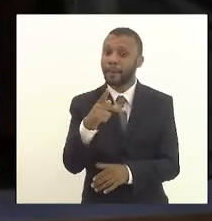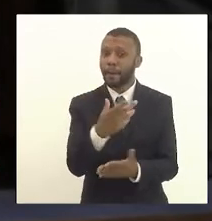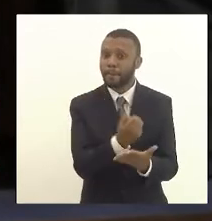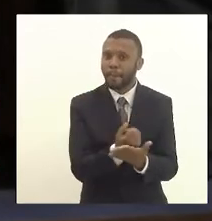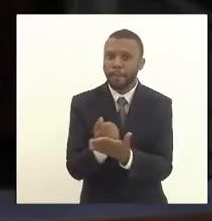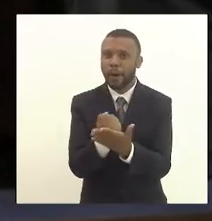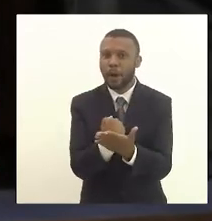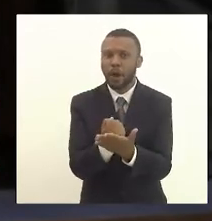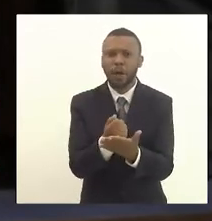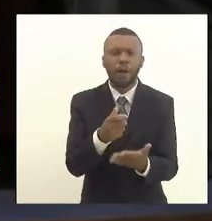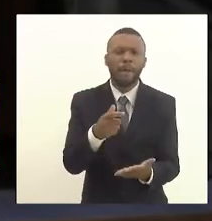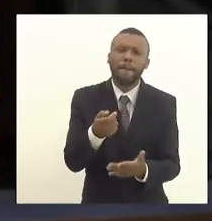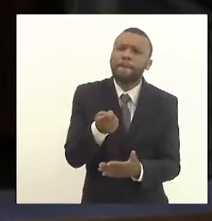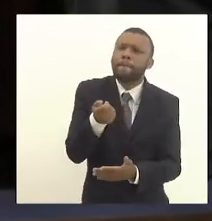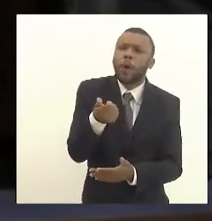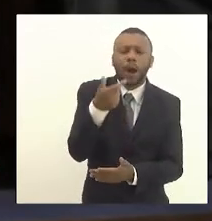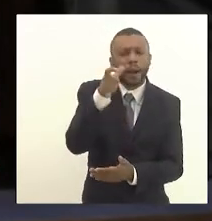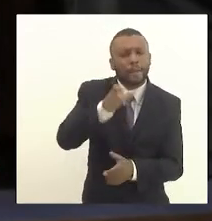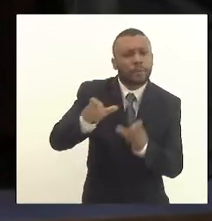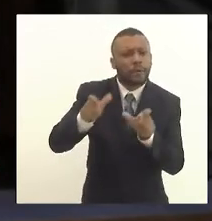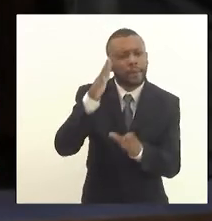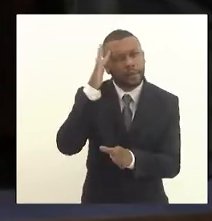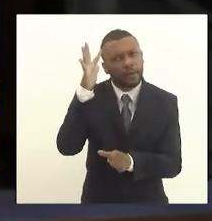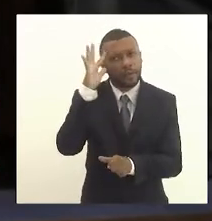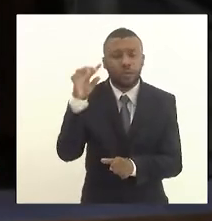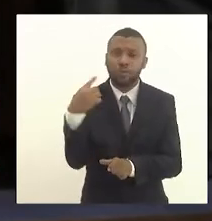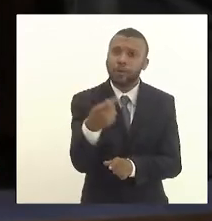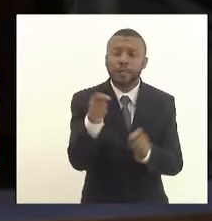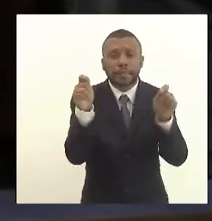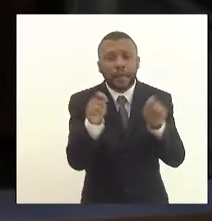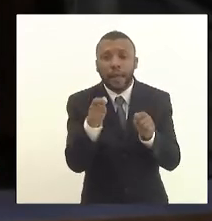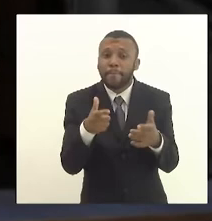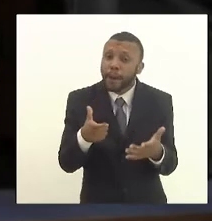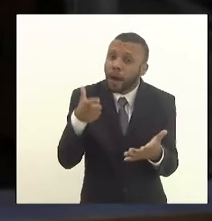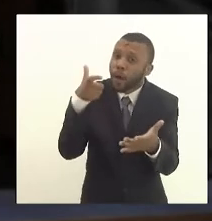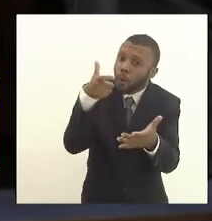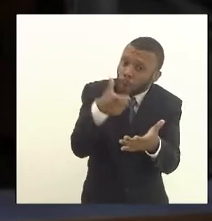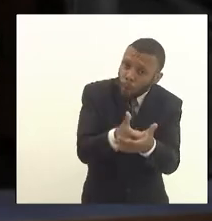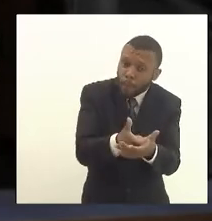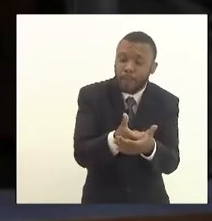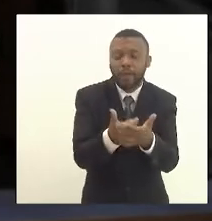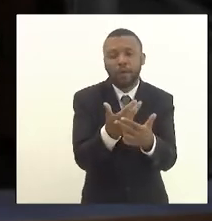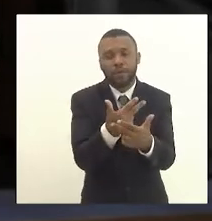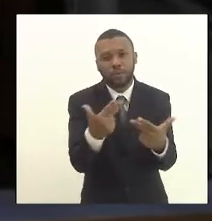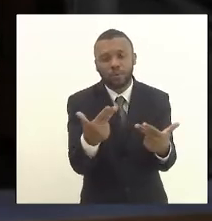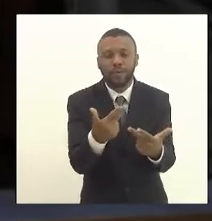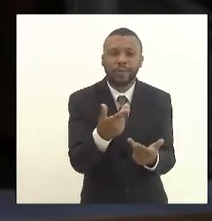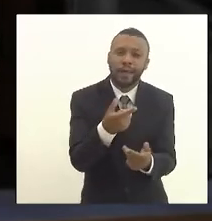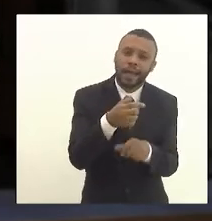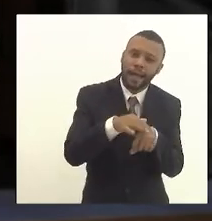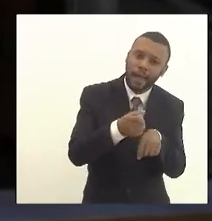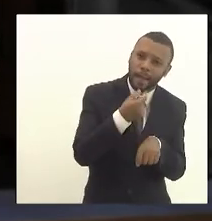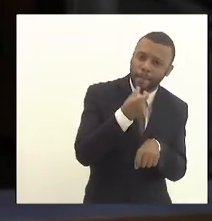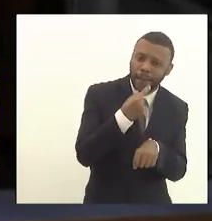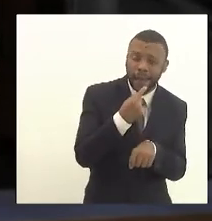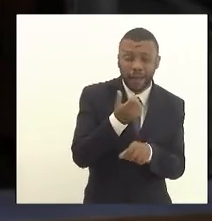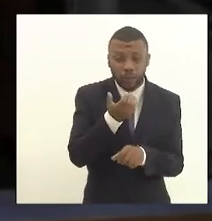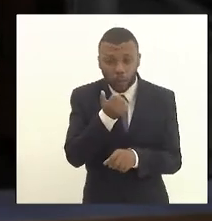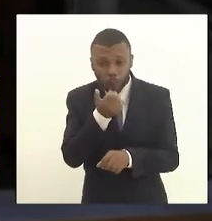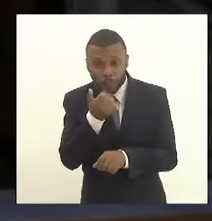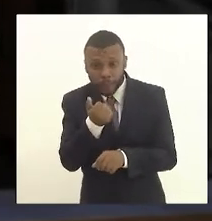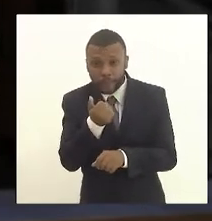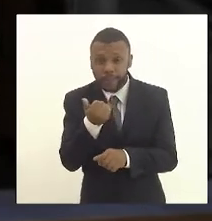imaginou que nós íamos comprar comida, remédio, praticamente tudo durante uma pandemia usando um celular em casa. E que íamos trabalhar de